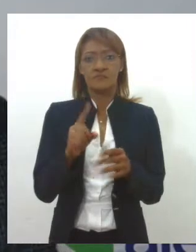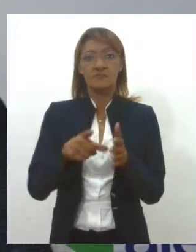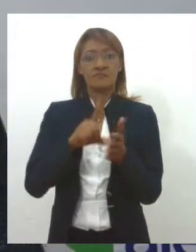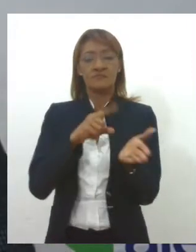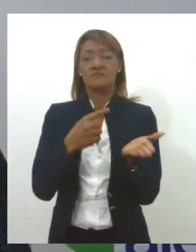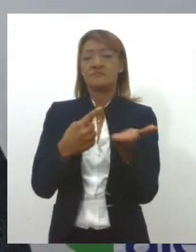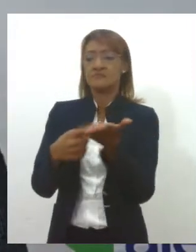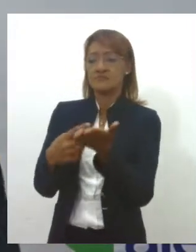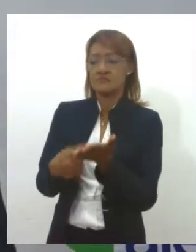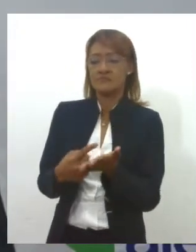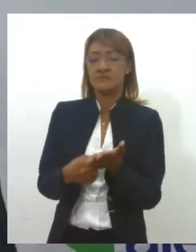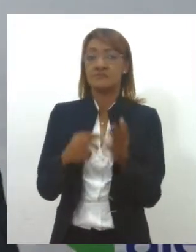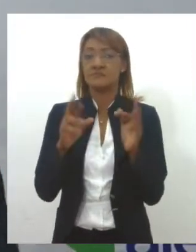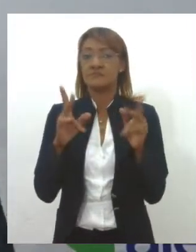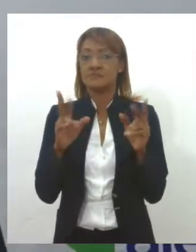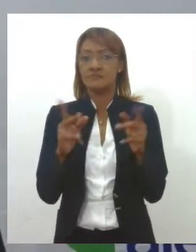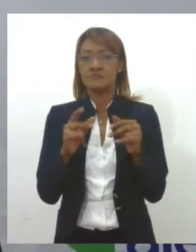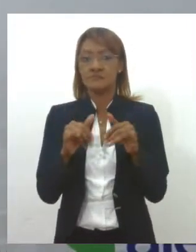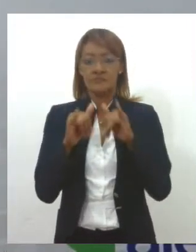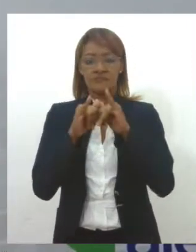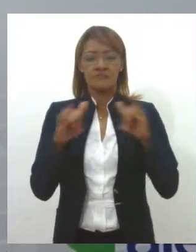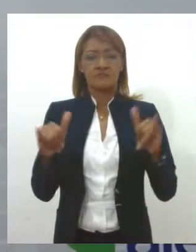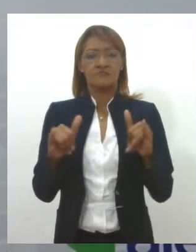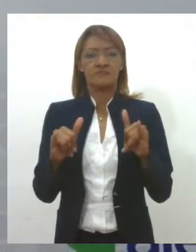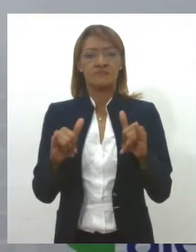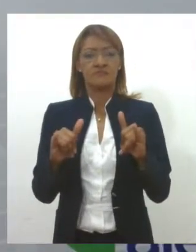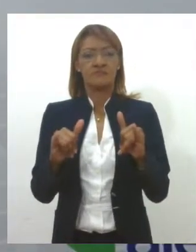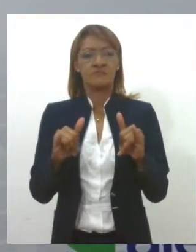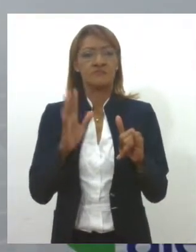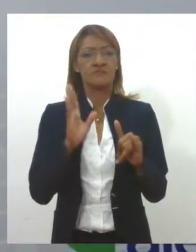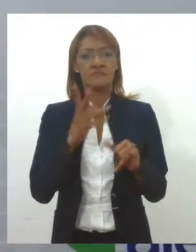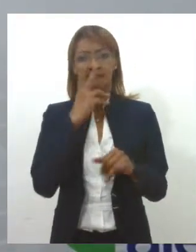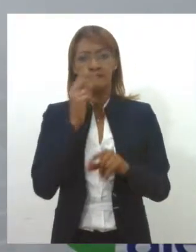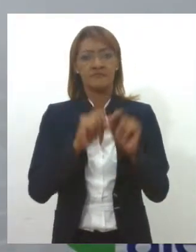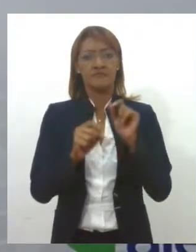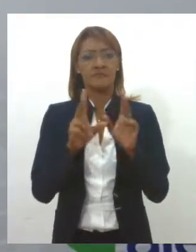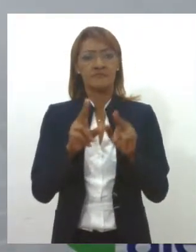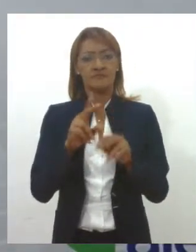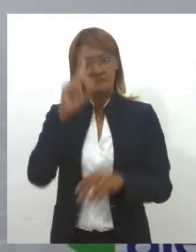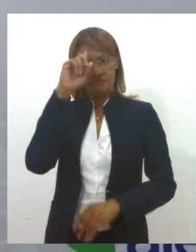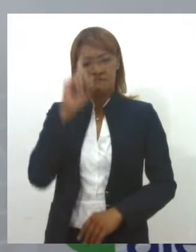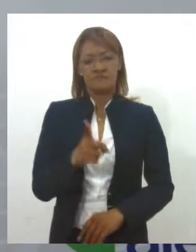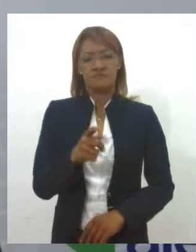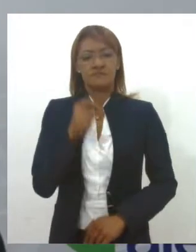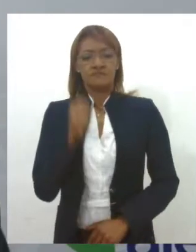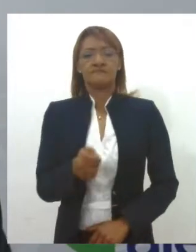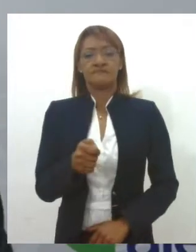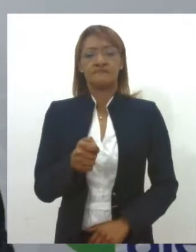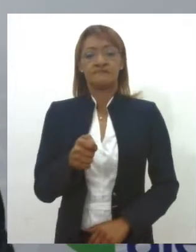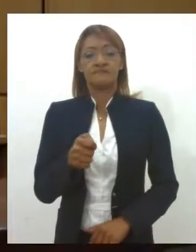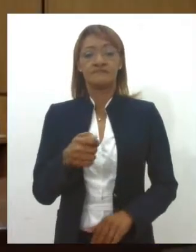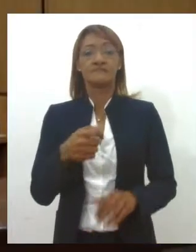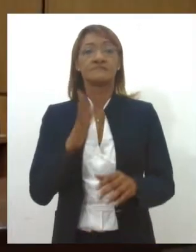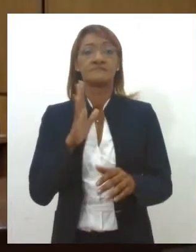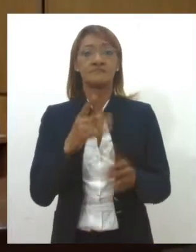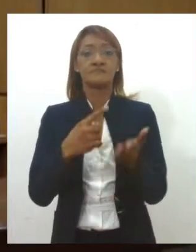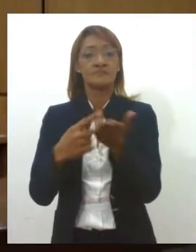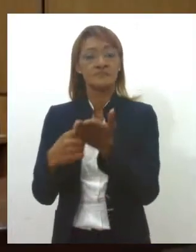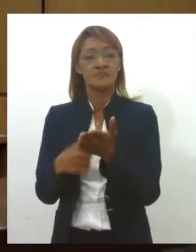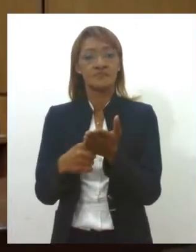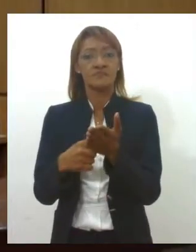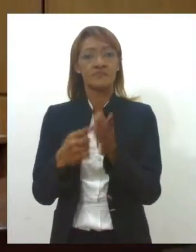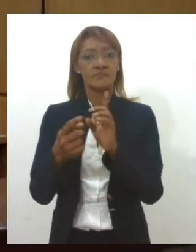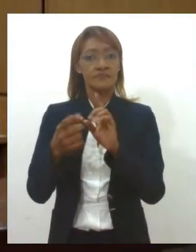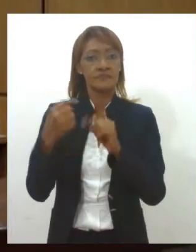negociar é diferente anunciar uma medida dizia Desde o ano passado isso medida autoritária negociar que a medida democrática o